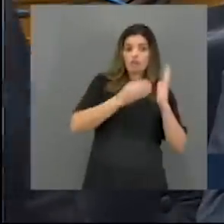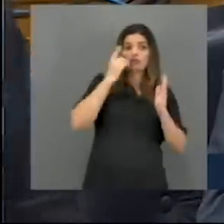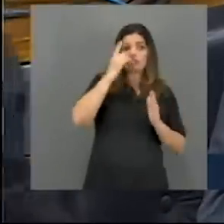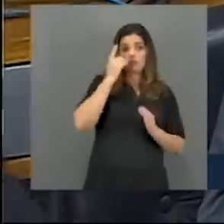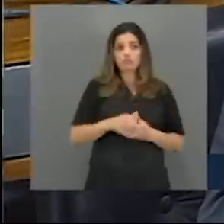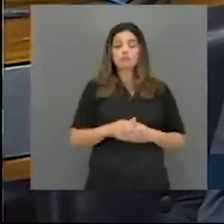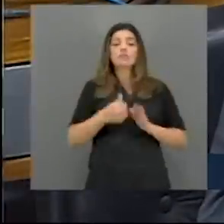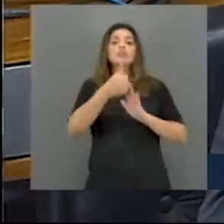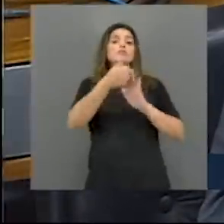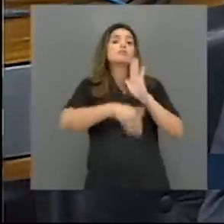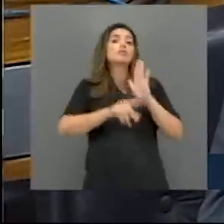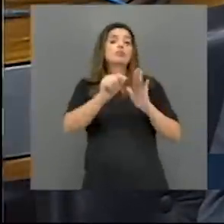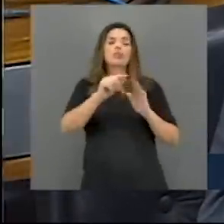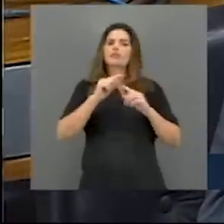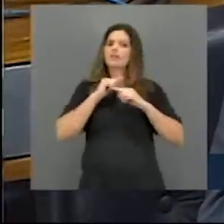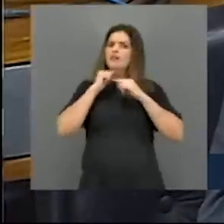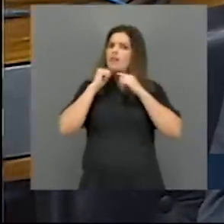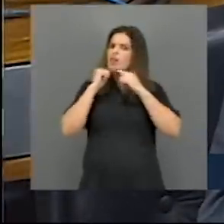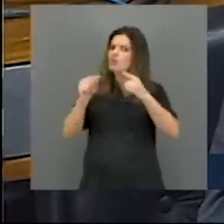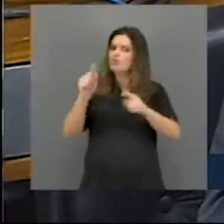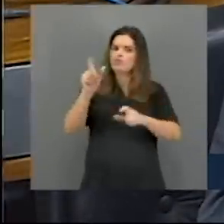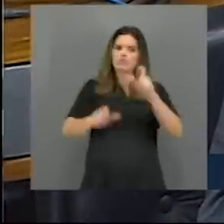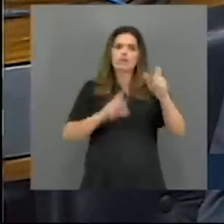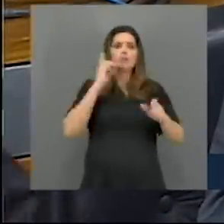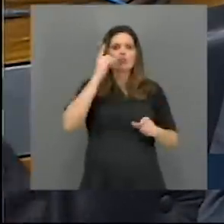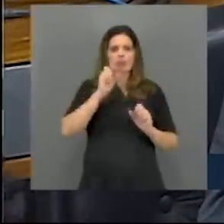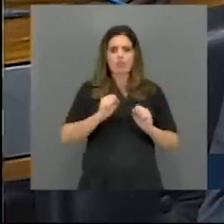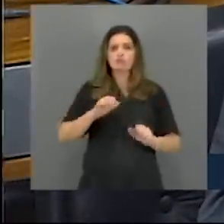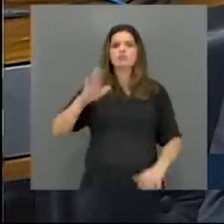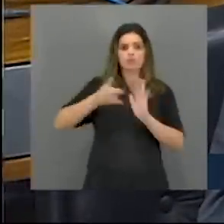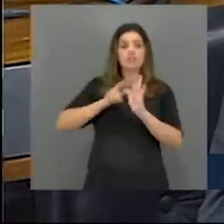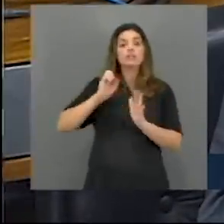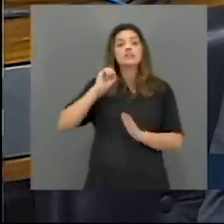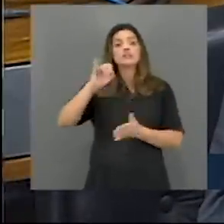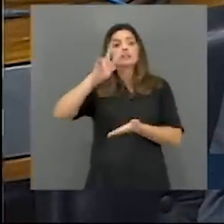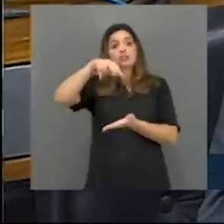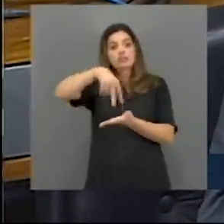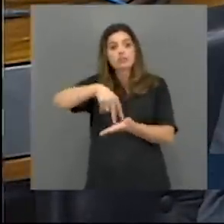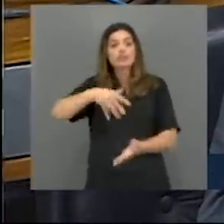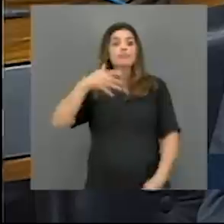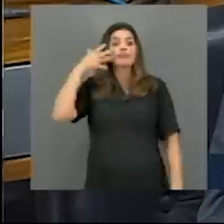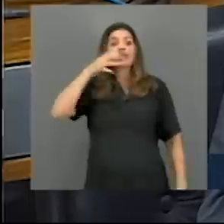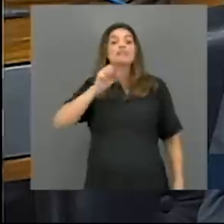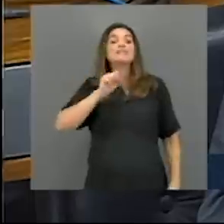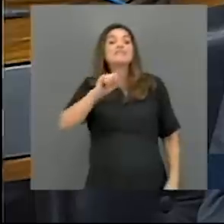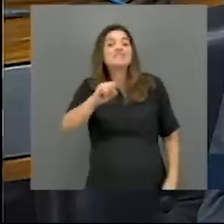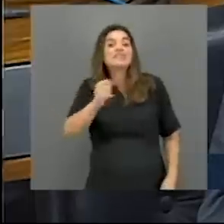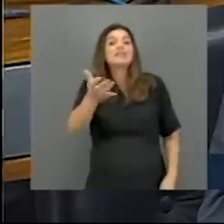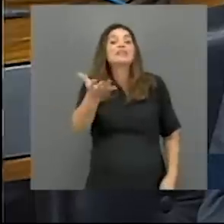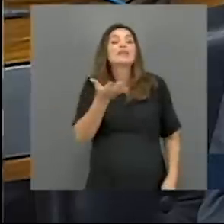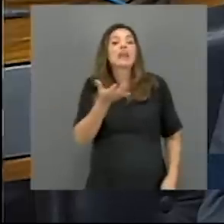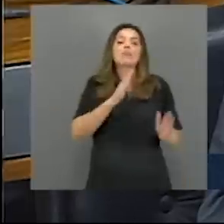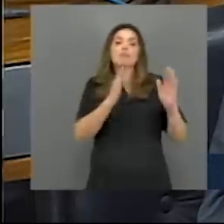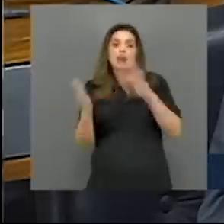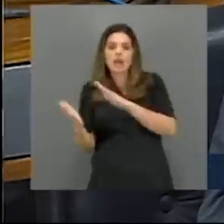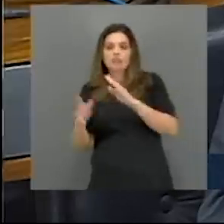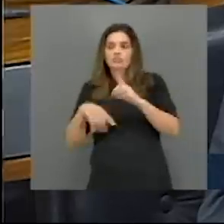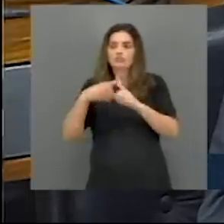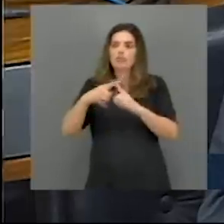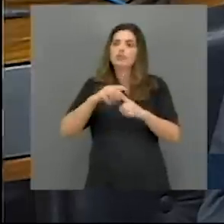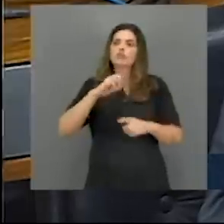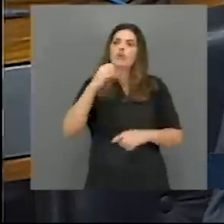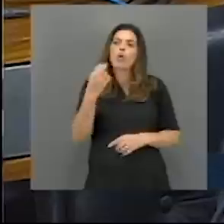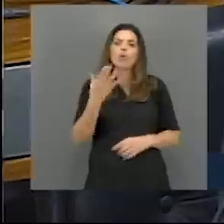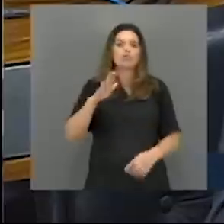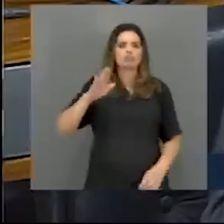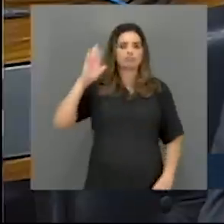que estabelece: nenhum deputado poderá solicitar a palavra quando houver orador na tribuna, exceto para requerer prorrogação de prazo, levantar